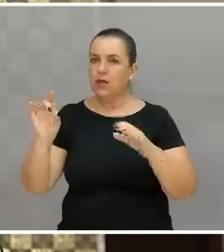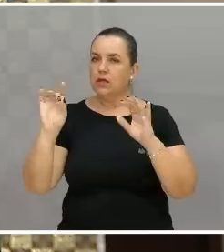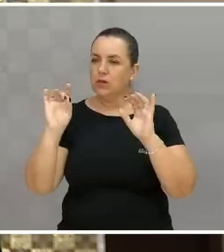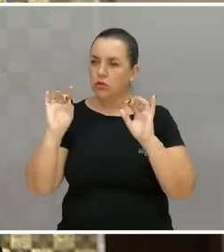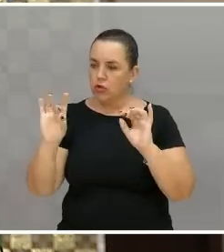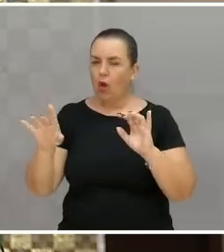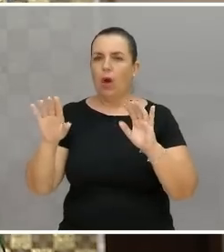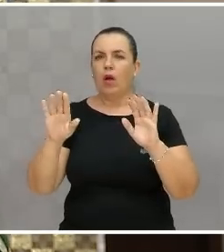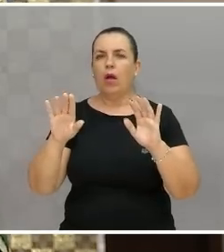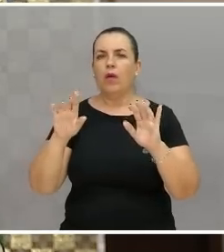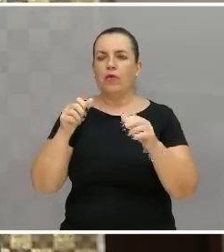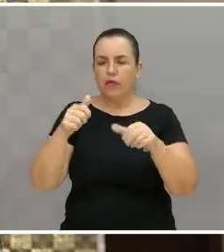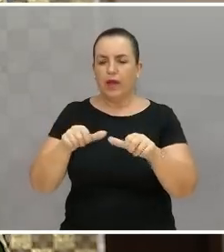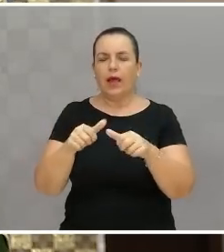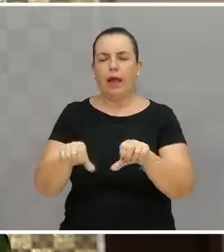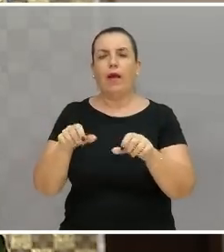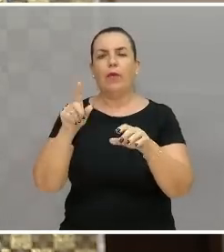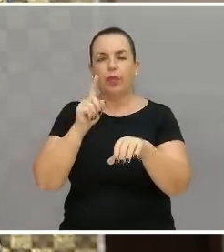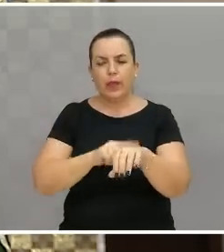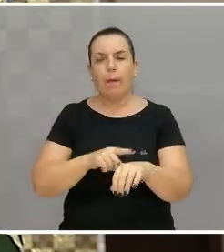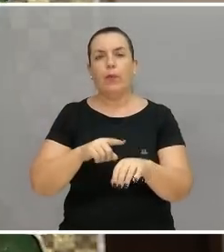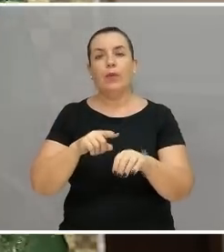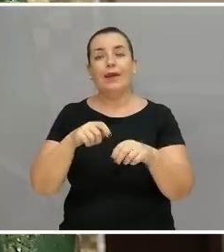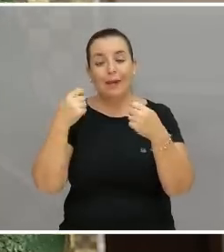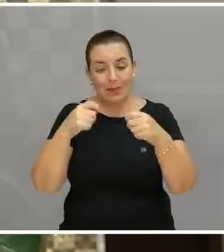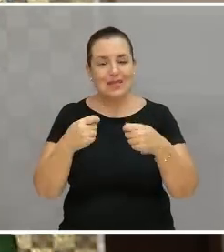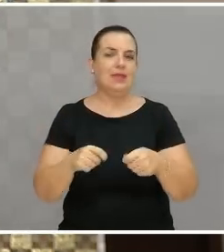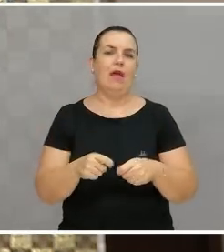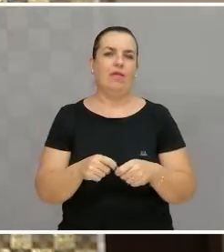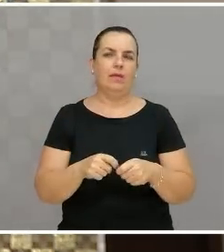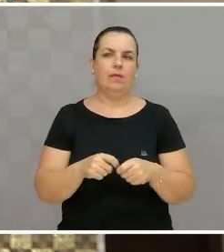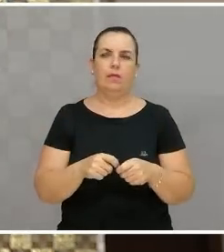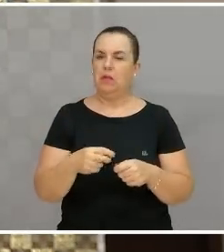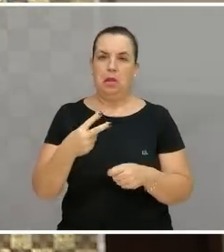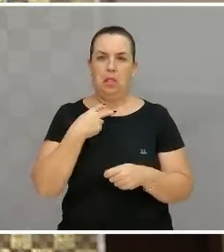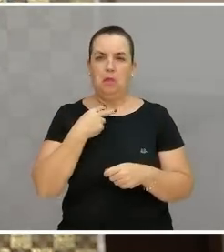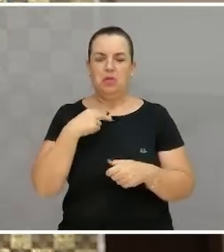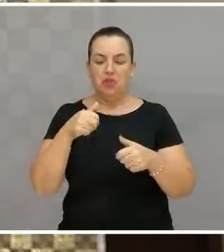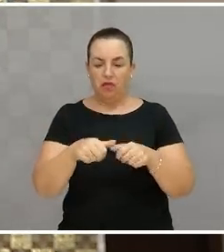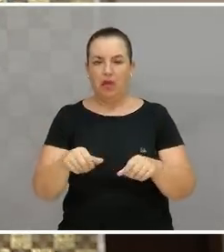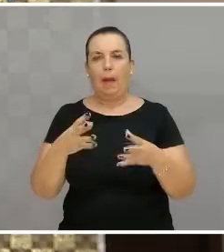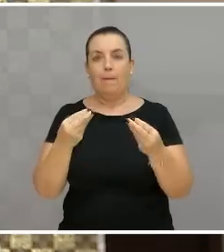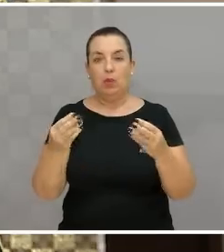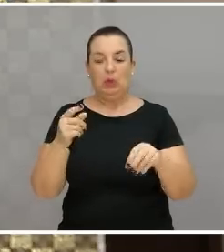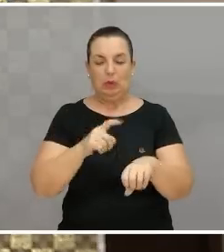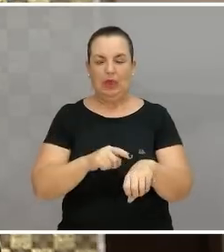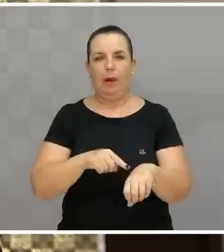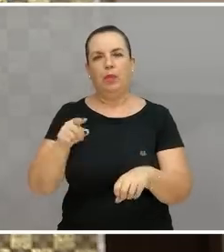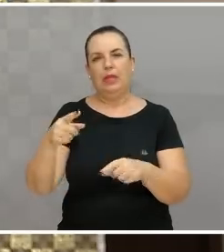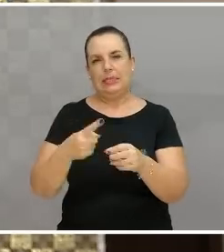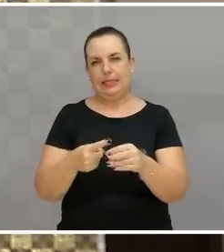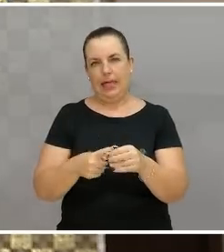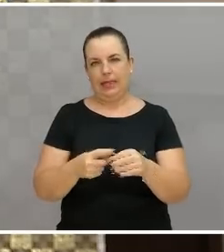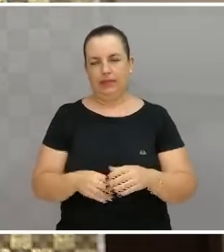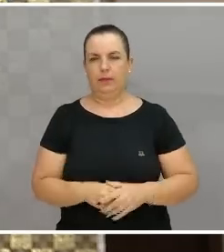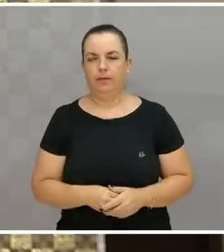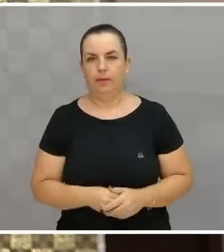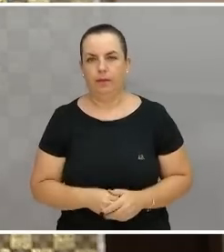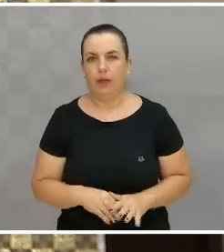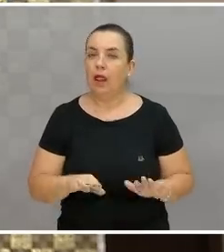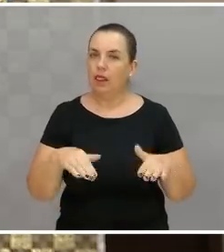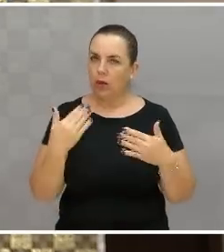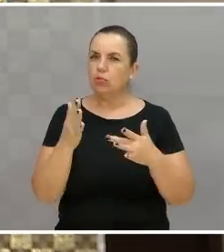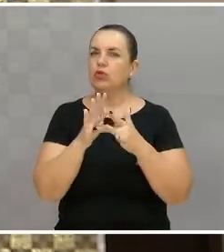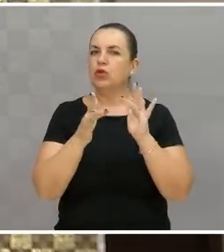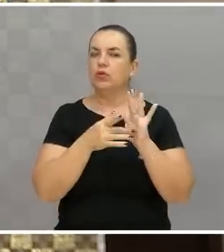da aceitação. Veja lá, se entrardes numa cidade e fores bem